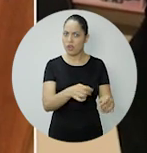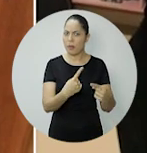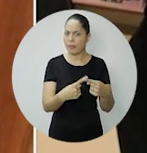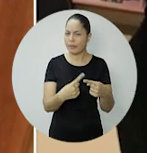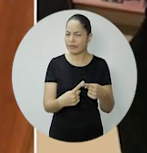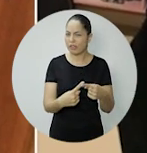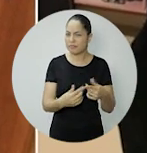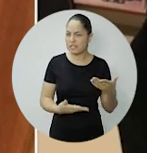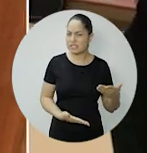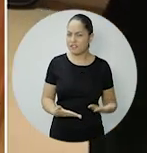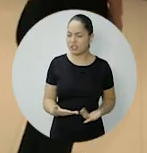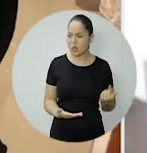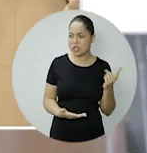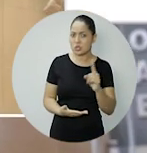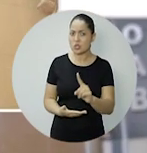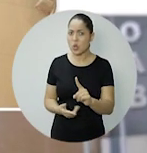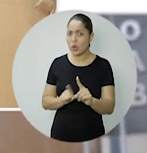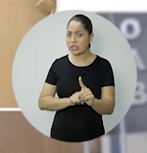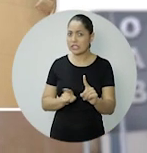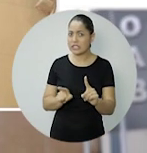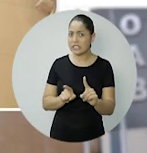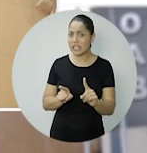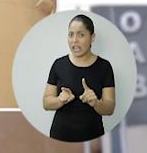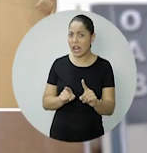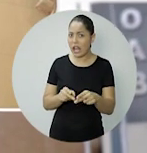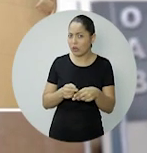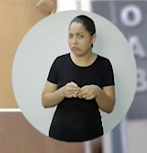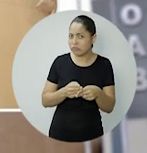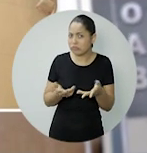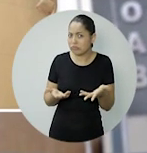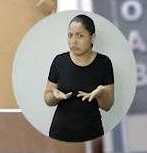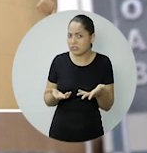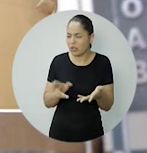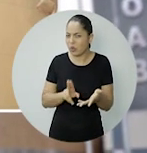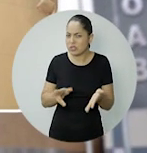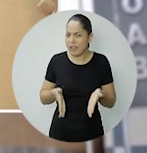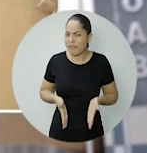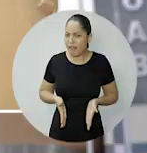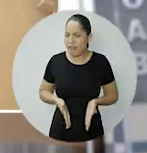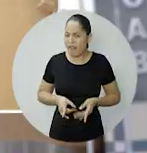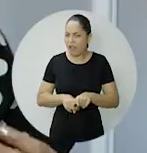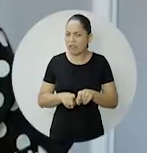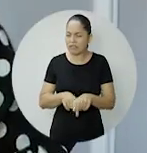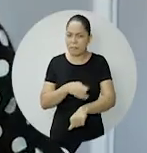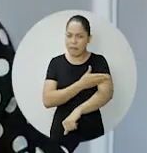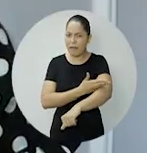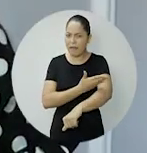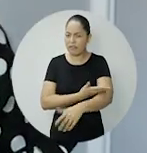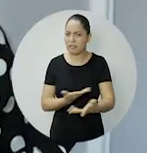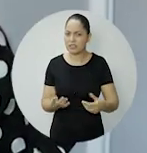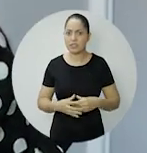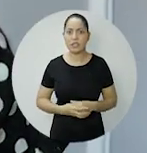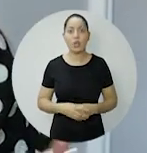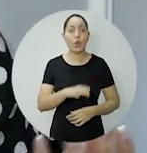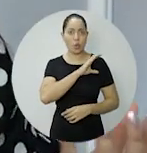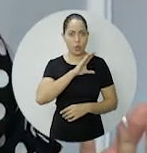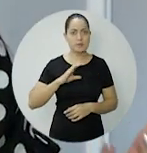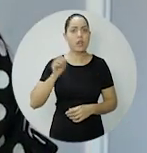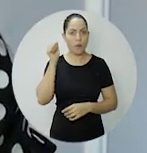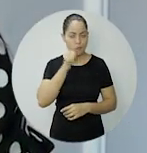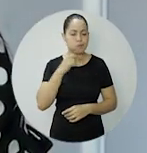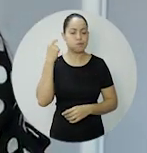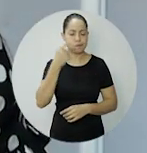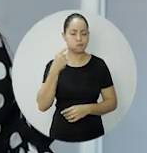advogada estaria desnuda, mesmo usando calça comprida preta e blusa com manga 3/4. A Comissão da Mulher Advogada, juntamente